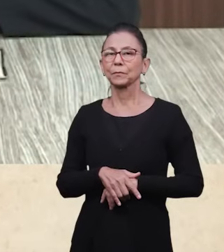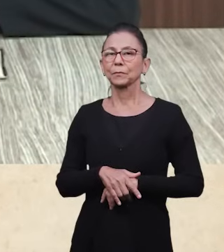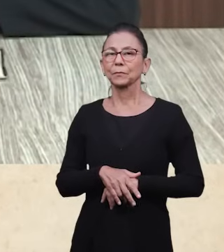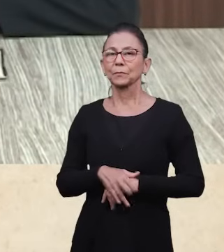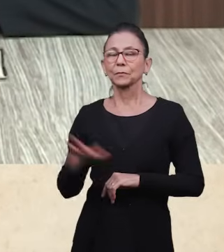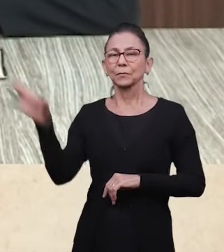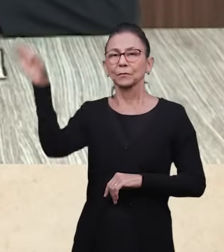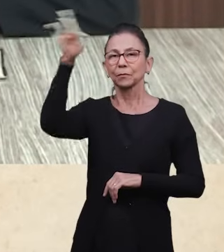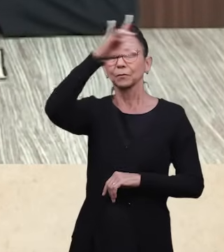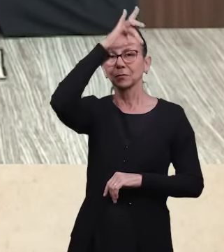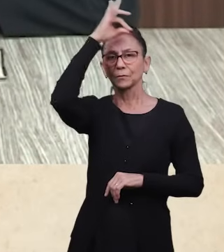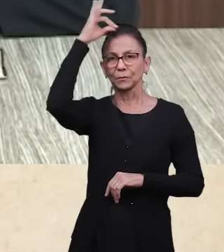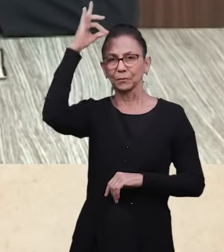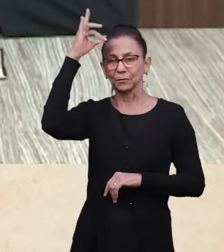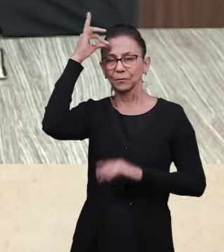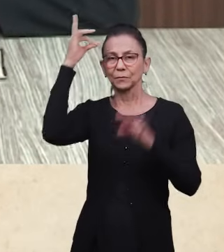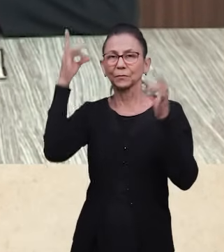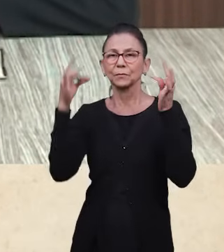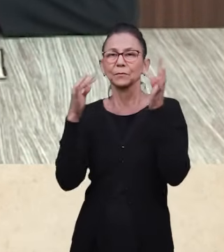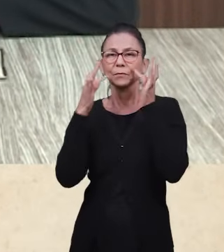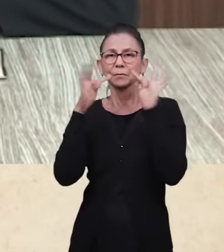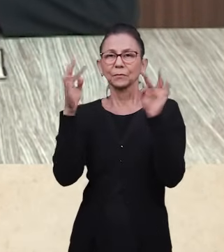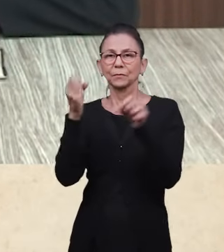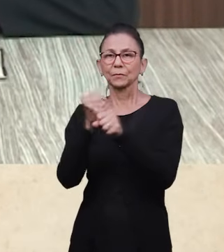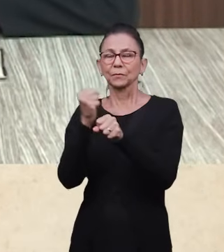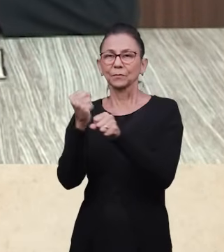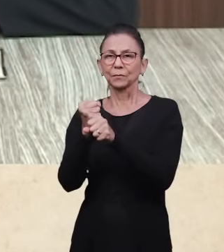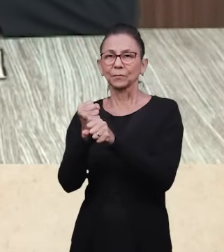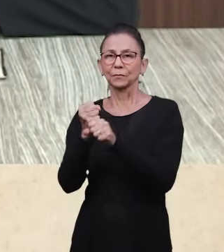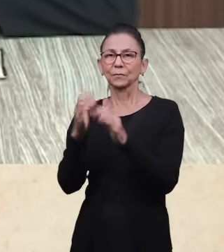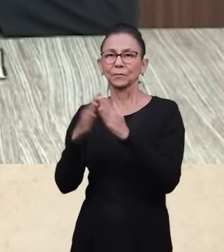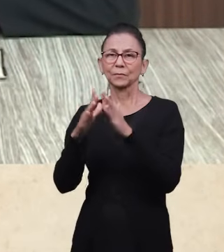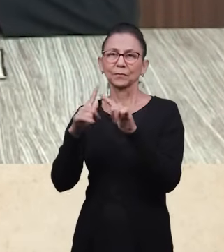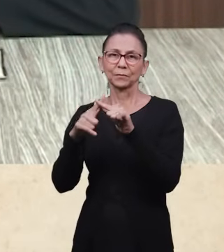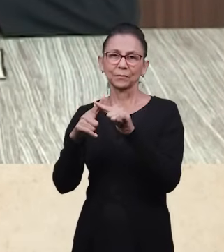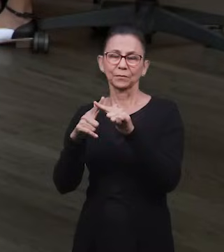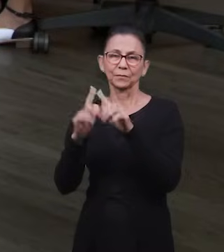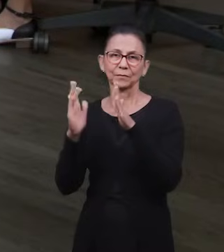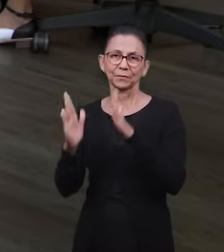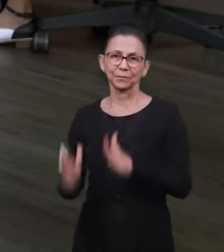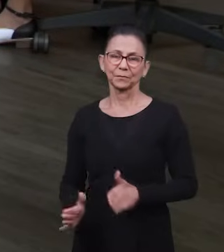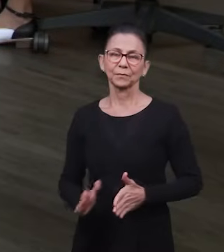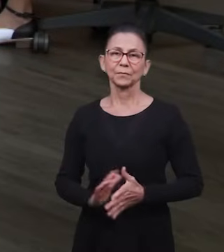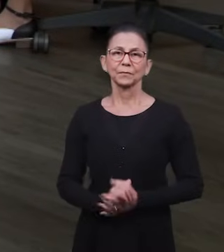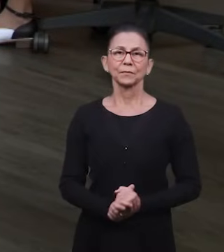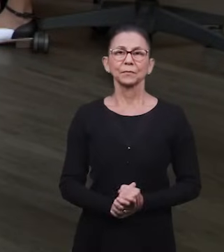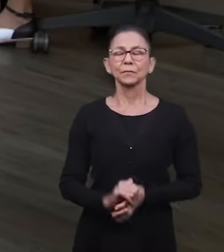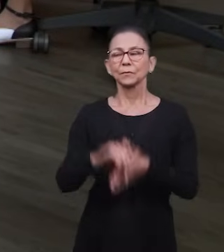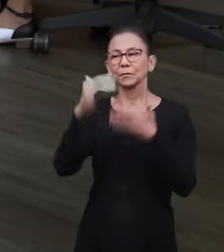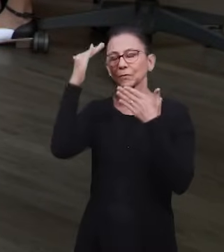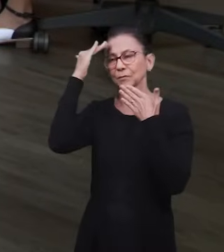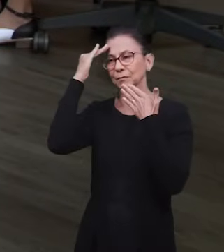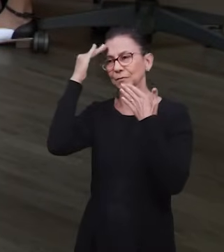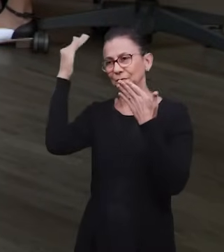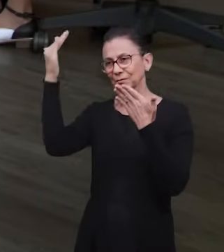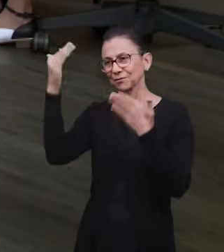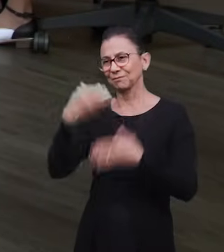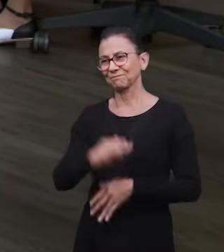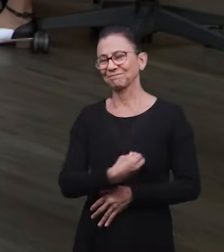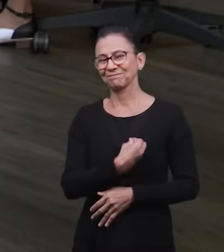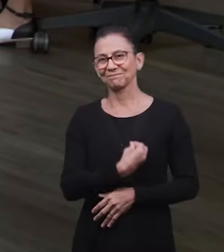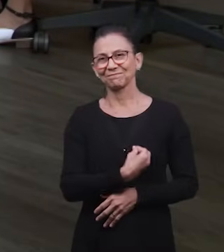da igreja. Um grande abraço a todos, a paz do Senhor Jesus. Obrigado, pastor Walter Babo, pela